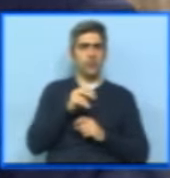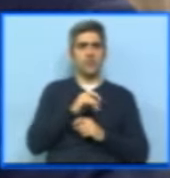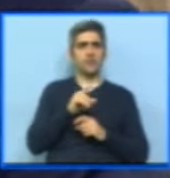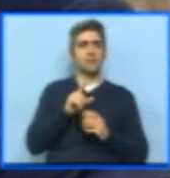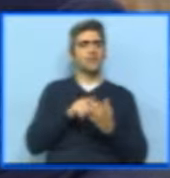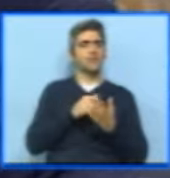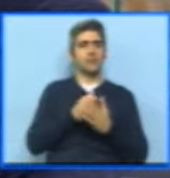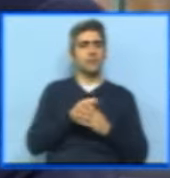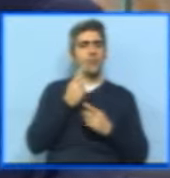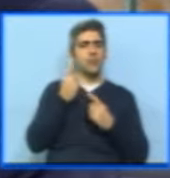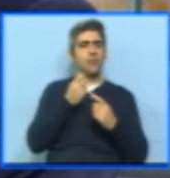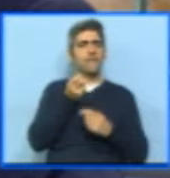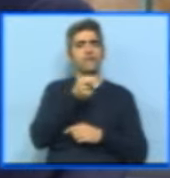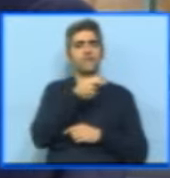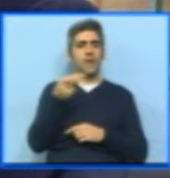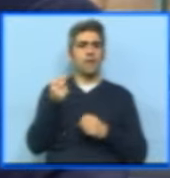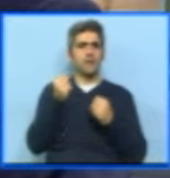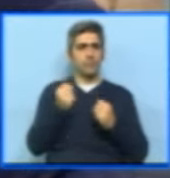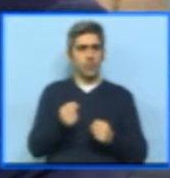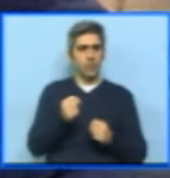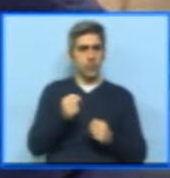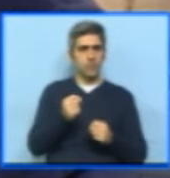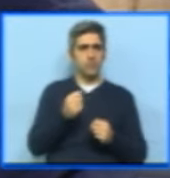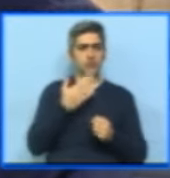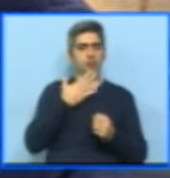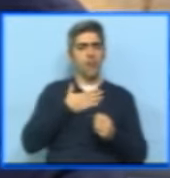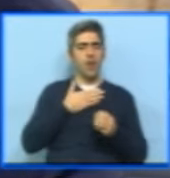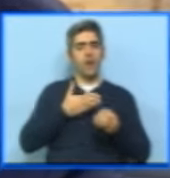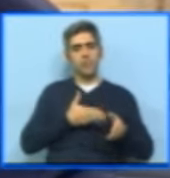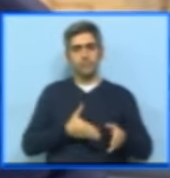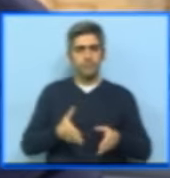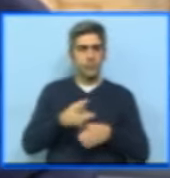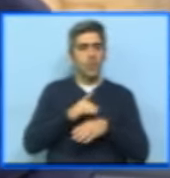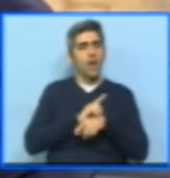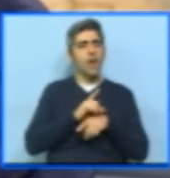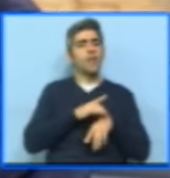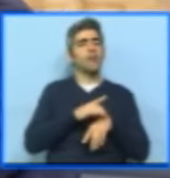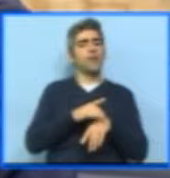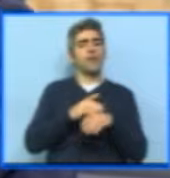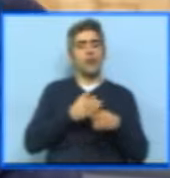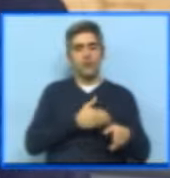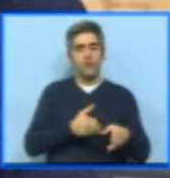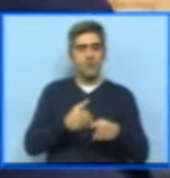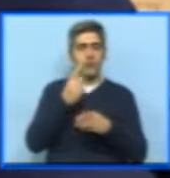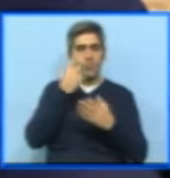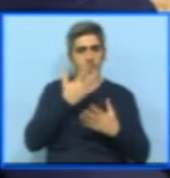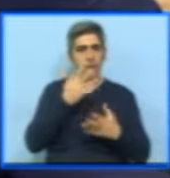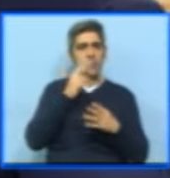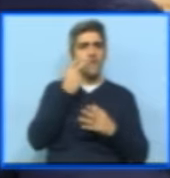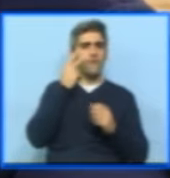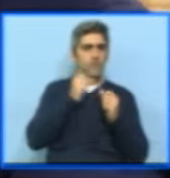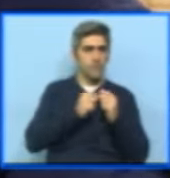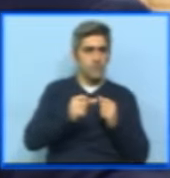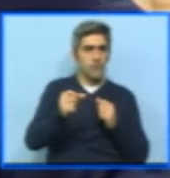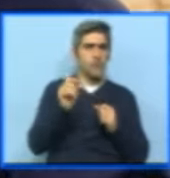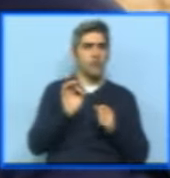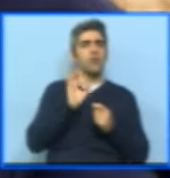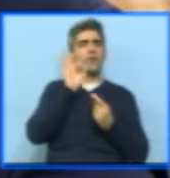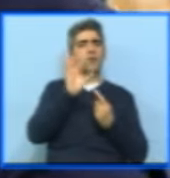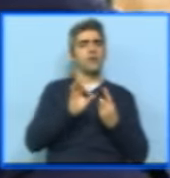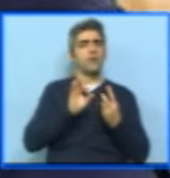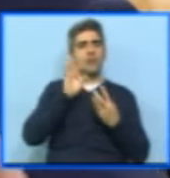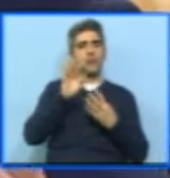sempre se extrai uma frase forte que nos pode guiar durante um dia e até durante uma vida. E quando faz as suas mensagens, não